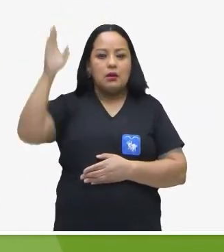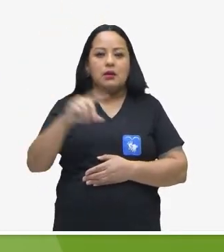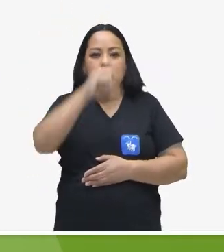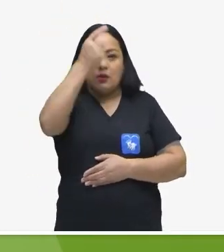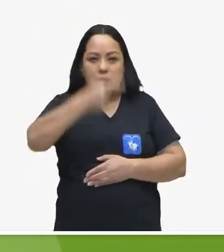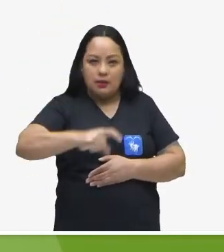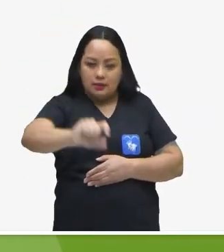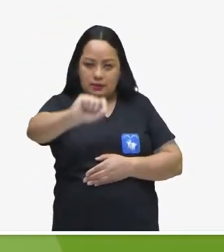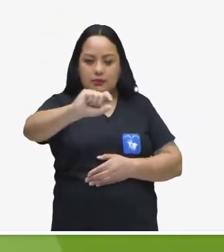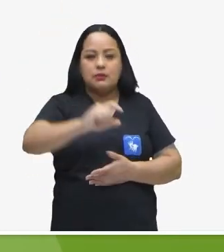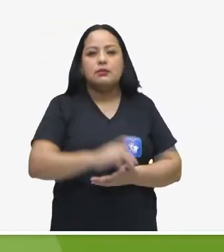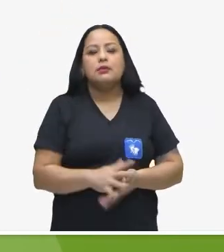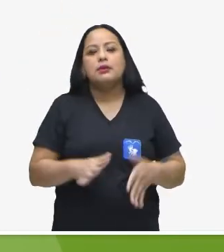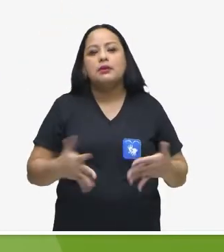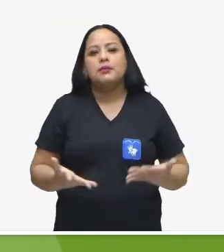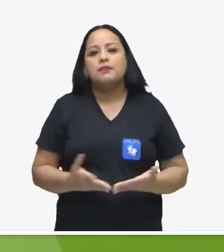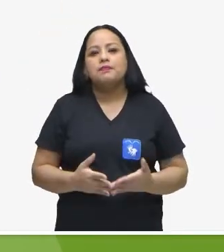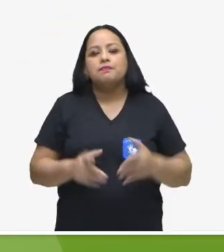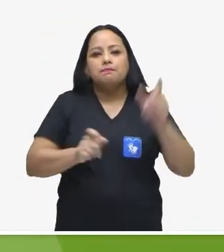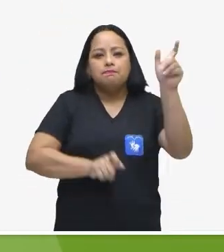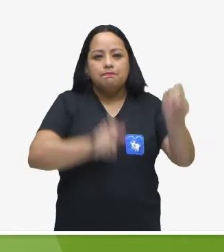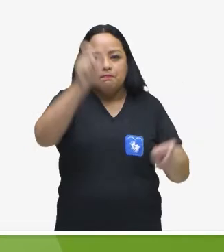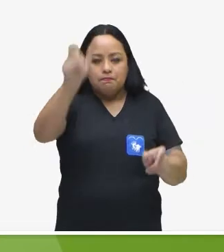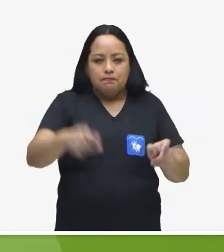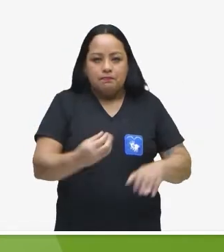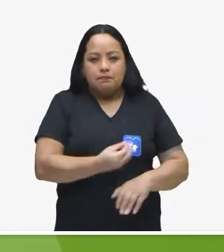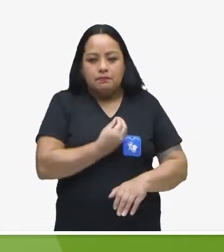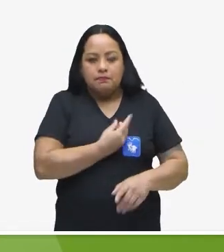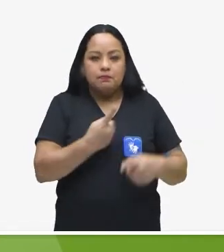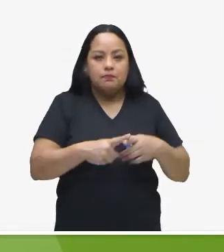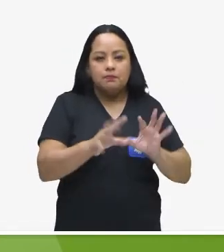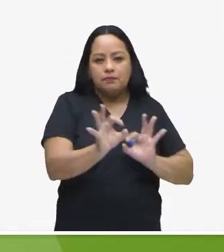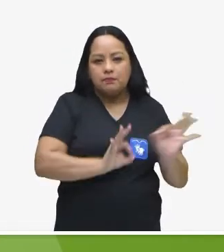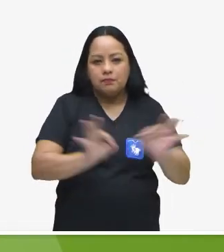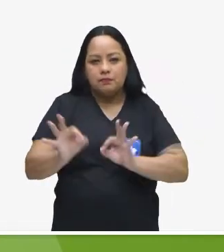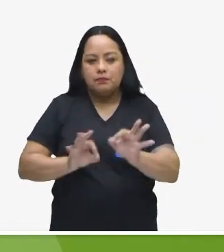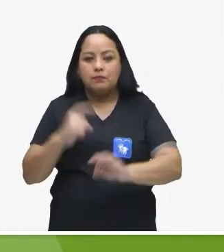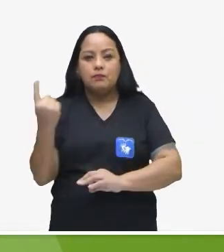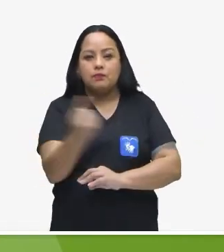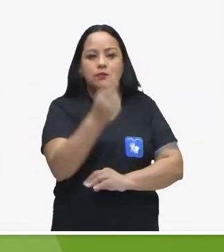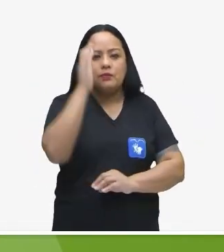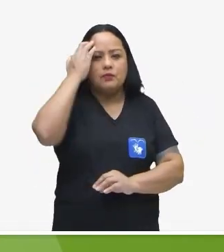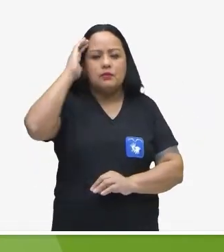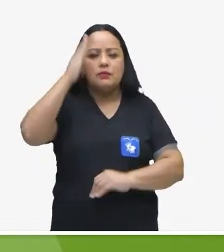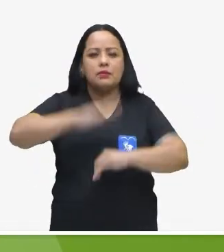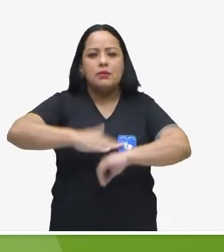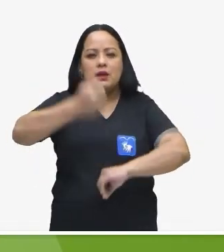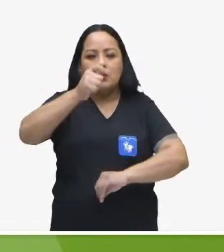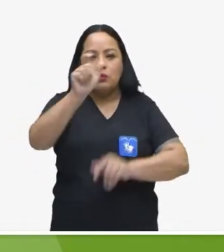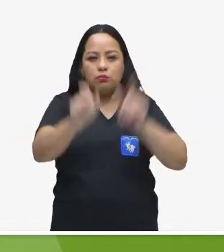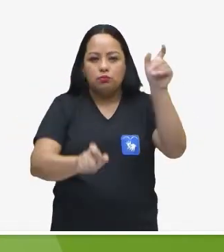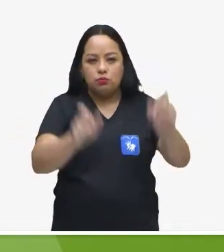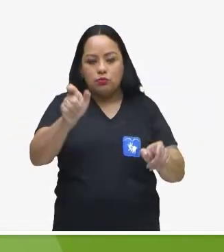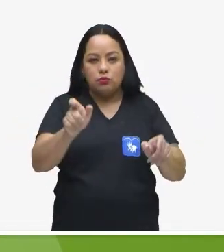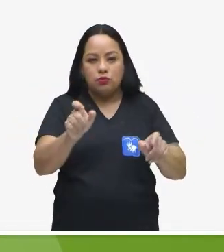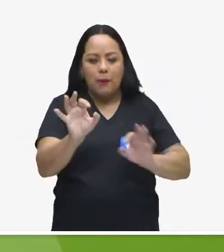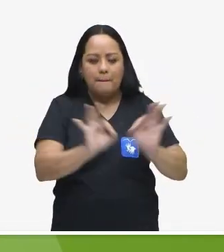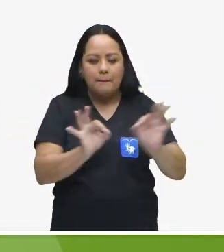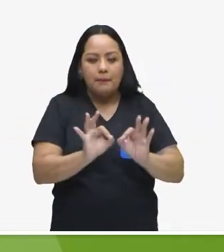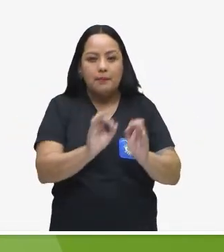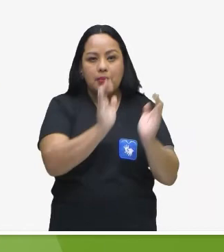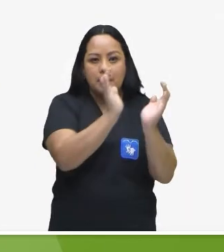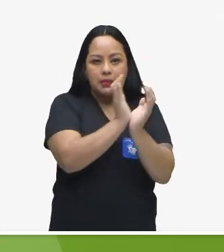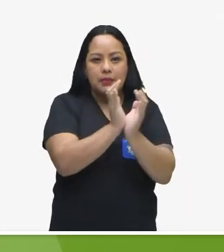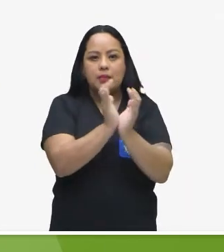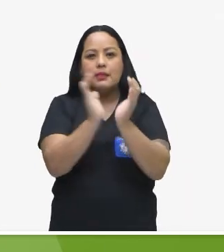elefante. Então, os seres vivos, para se organizarem, para a gente entender melhor eles, né? Eles foram agrupados em